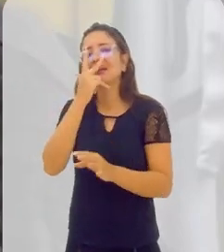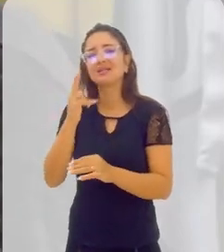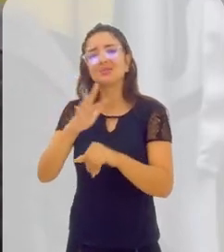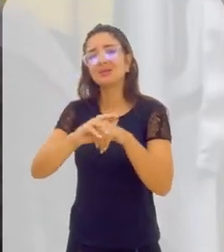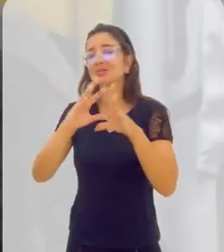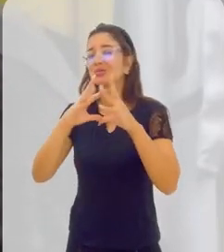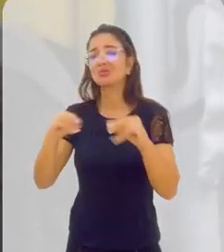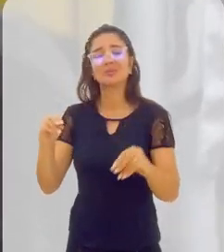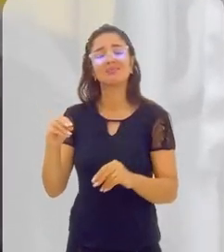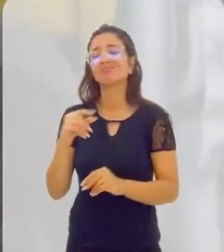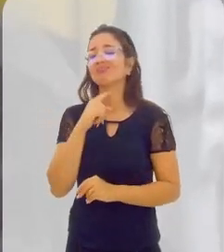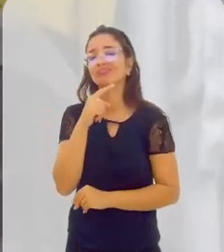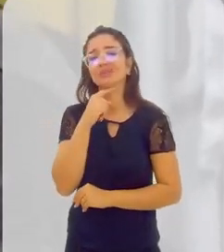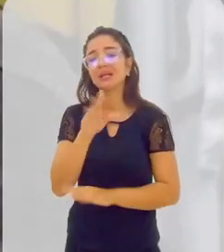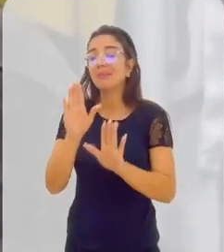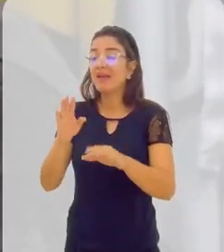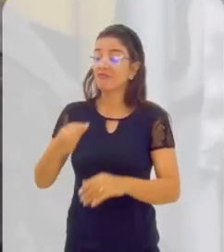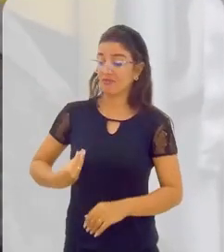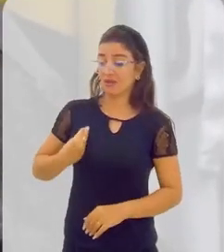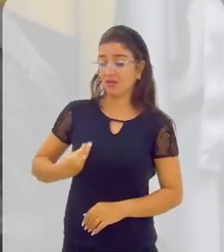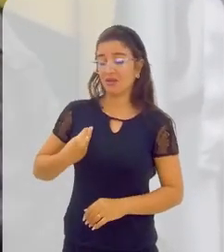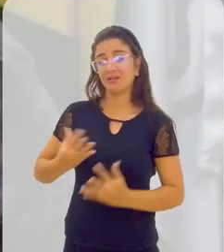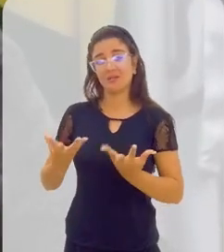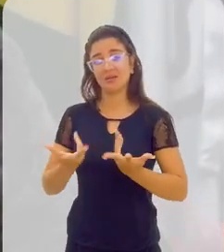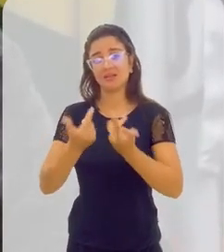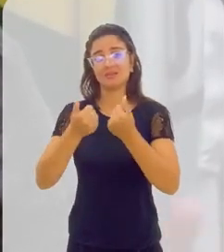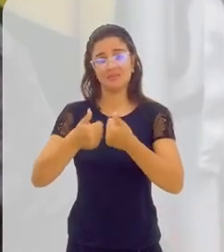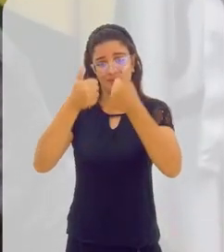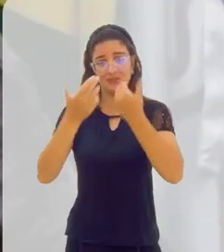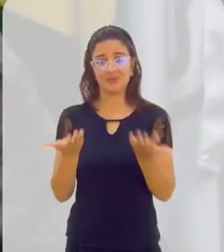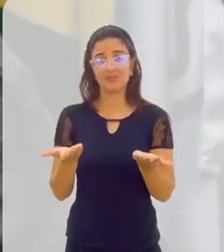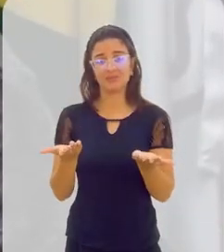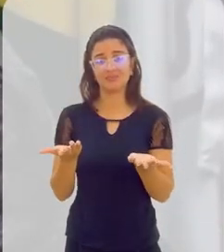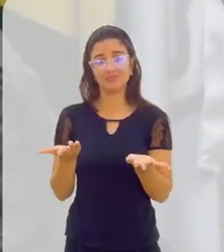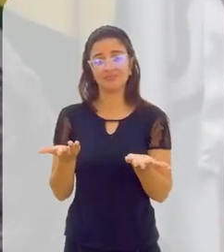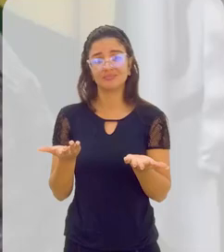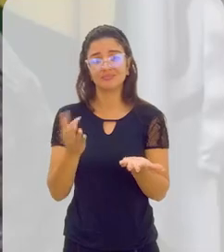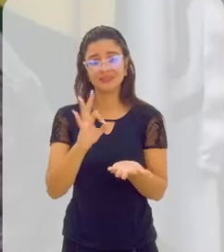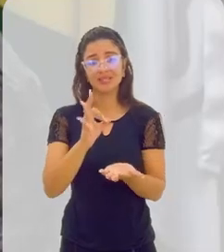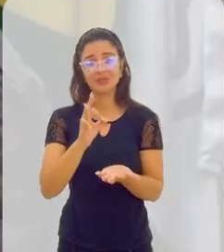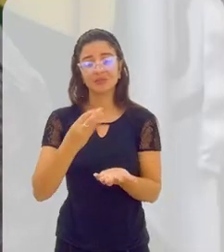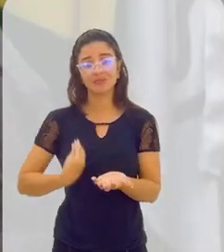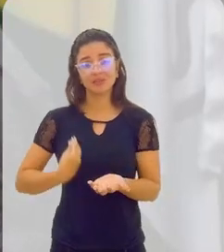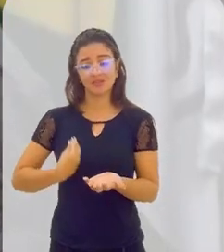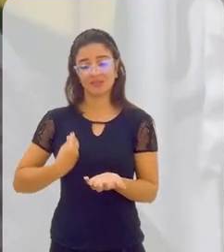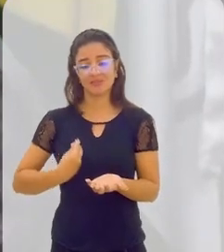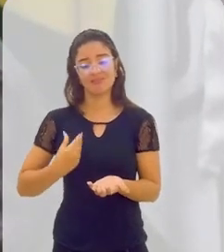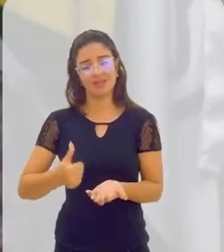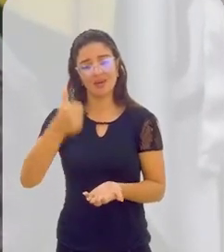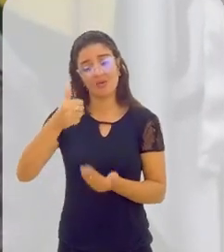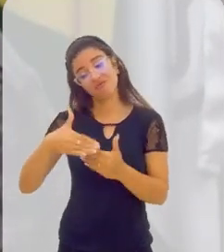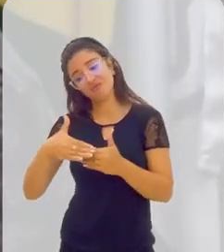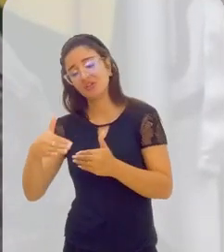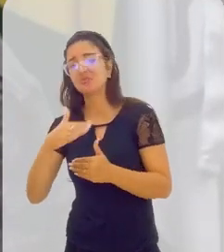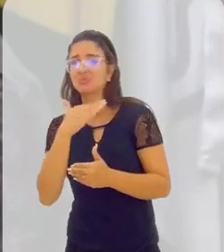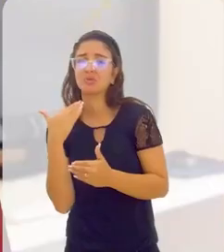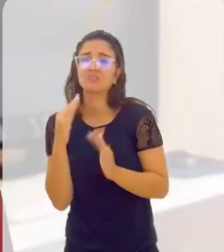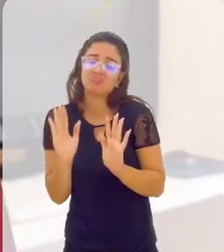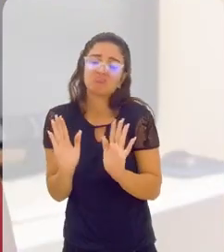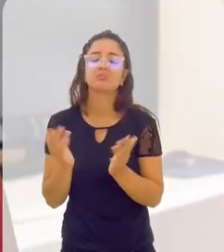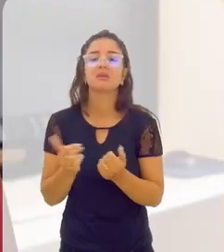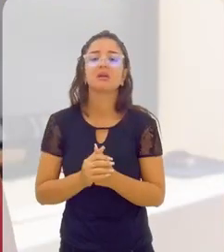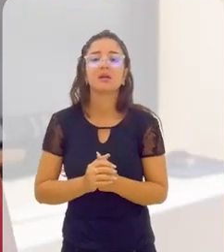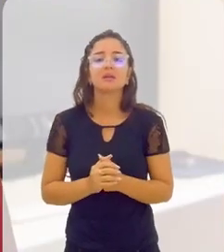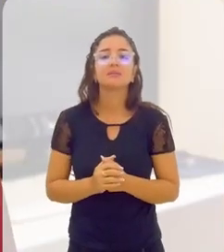mas eu estou fazendo um tratamento de vida vou chamar assim porque acho que seriam ter exato de uma vida melhor enquanto durar